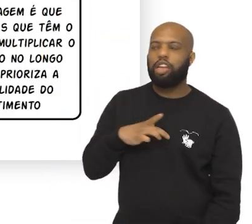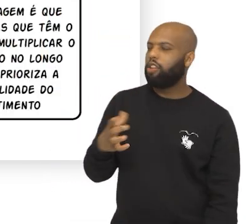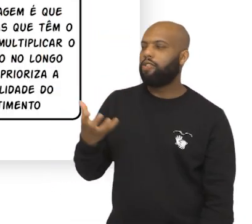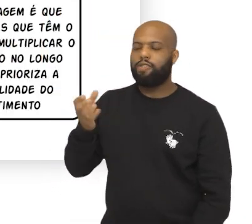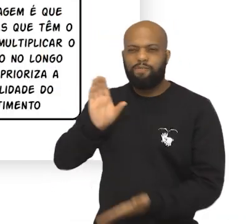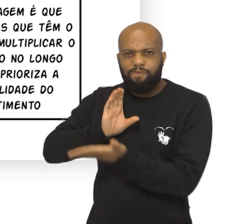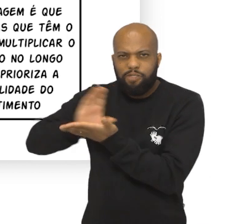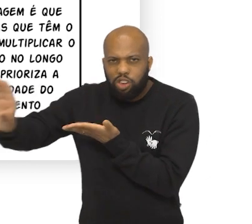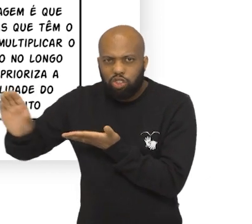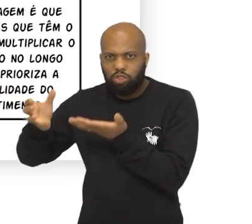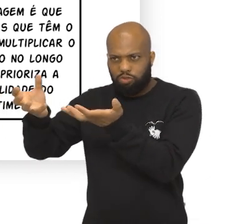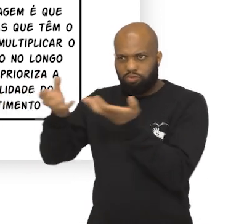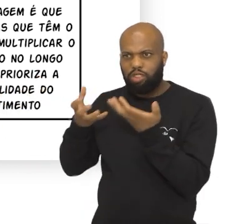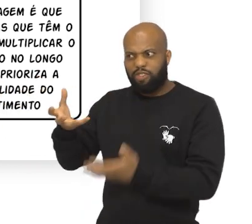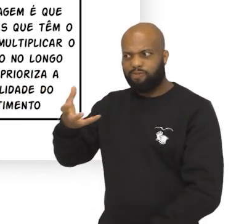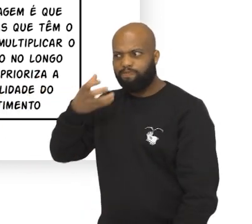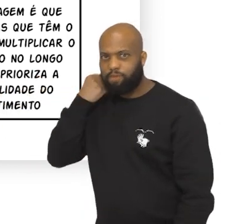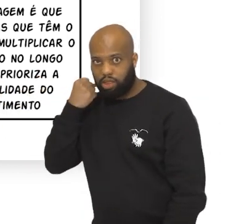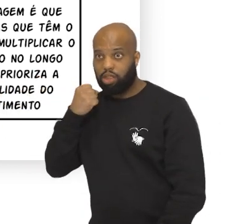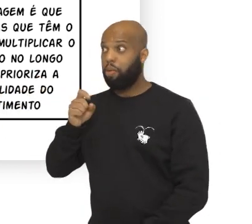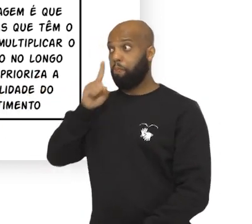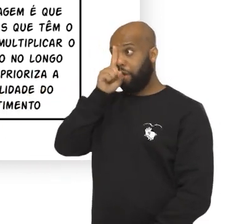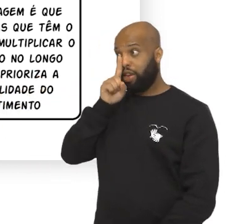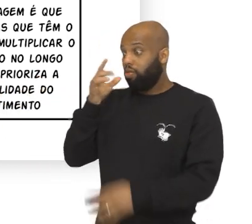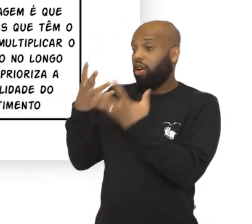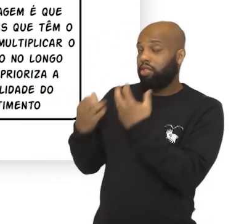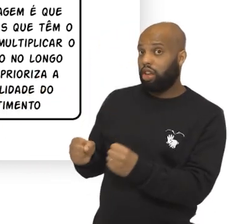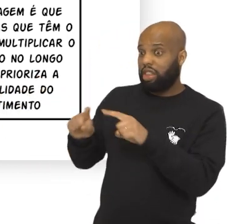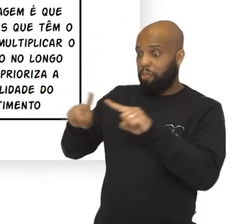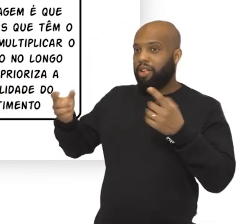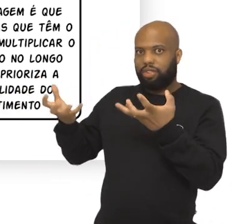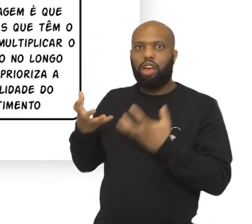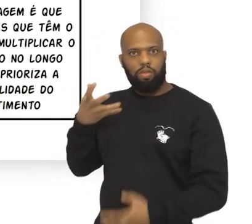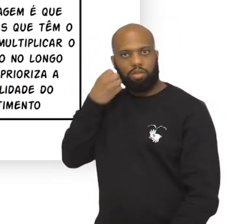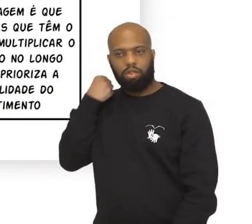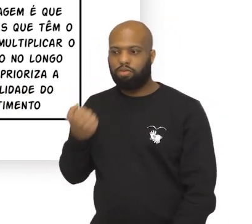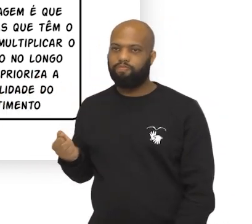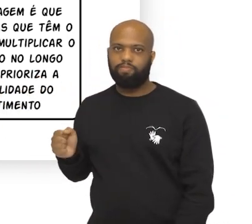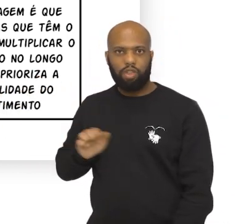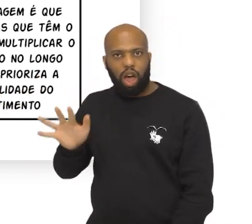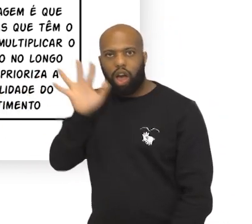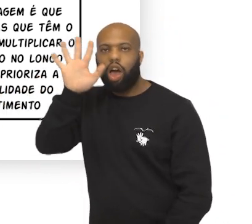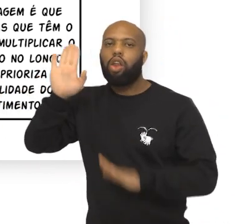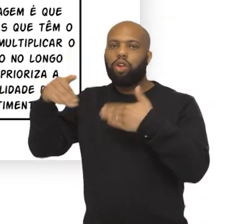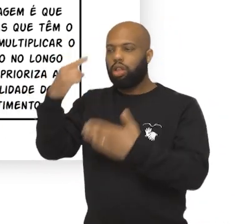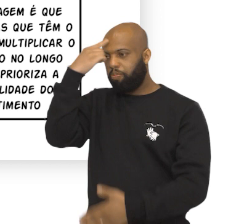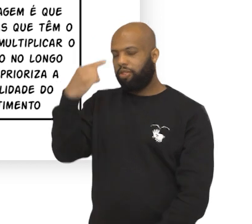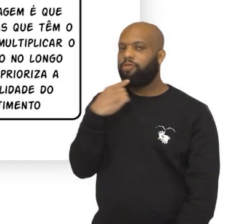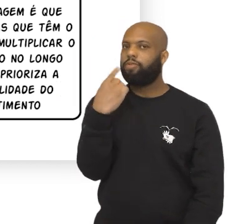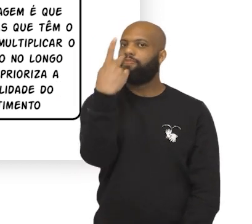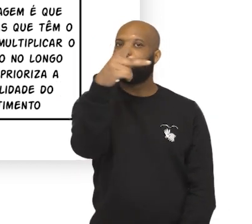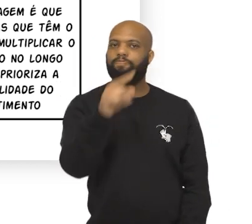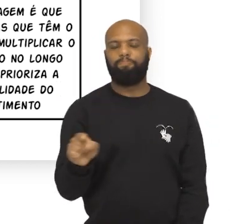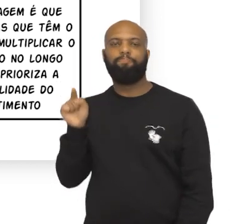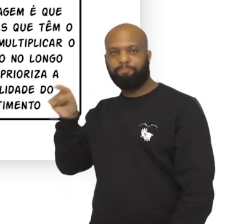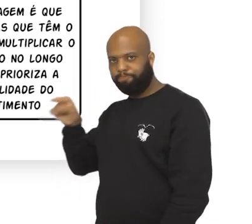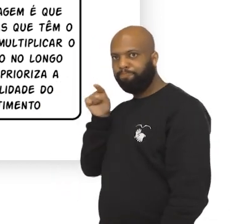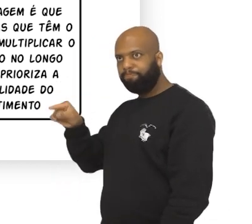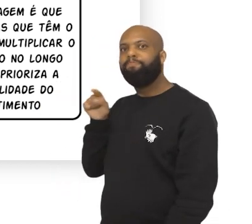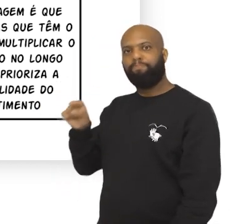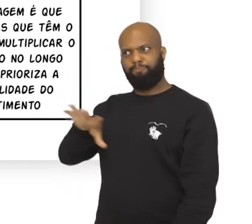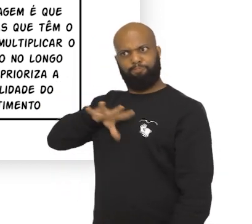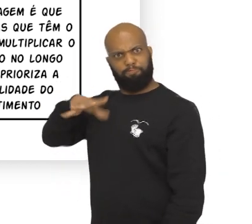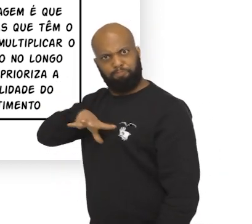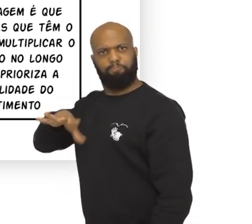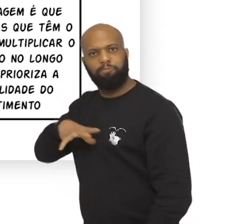se gosta de ser a maior parte de seus investimentos em ações de risco em busca da maior renda possível certamente o